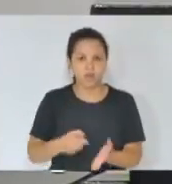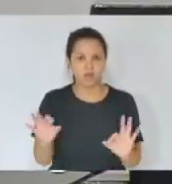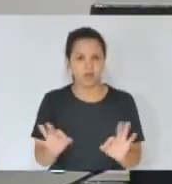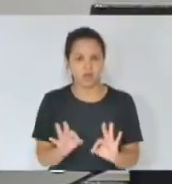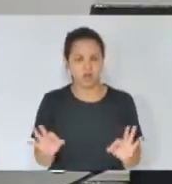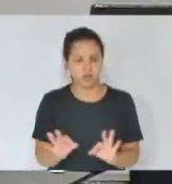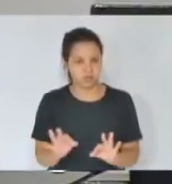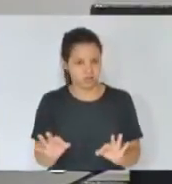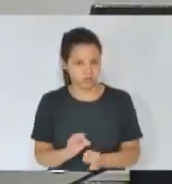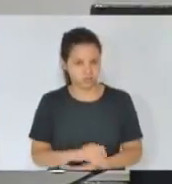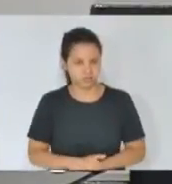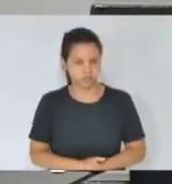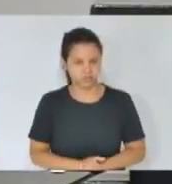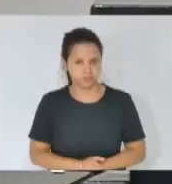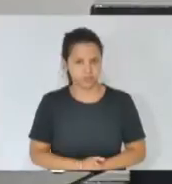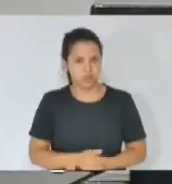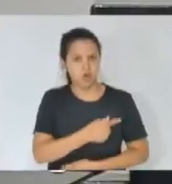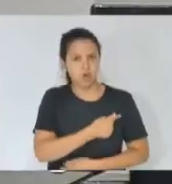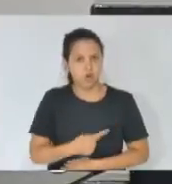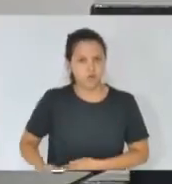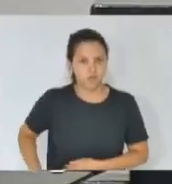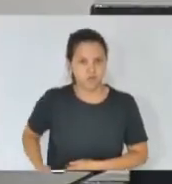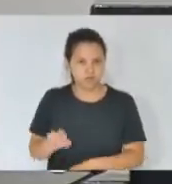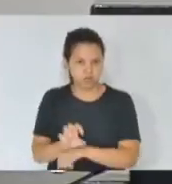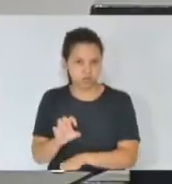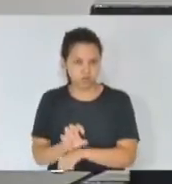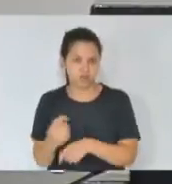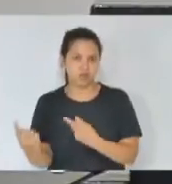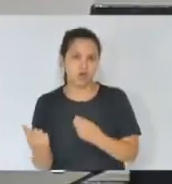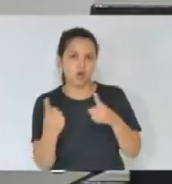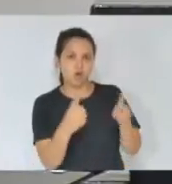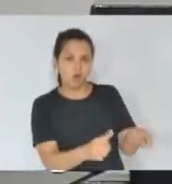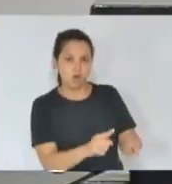O que que o governo do estado tem contra Itajaí?